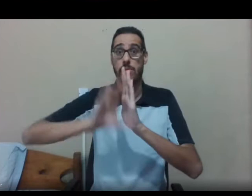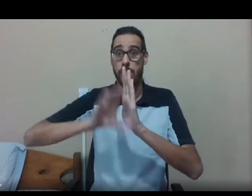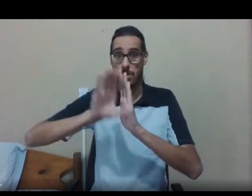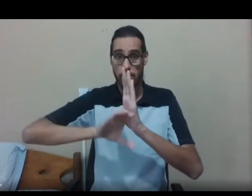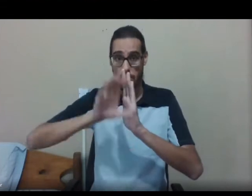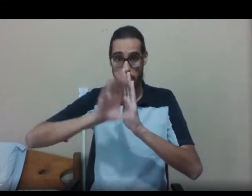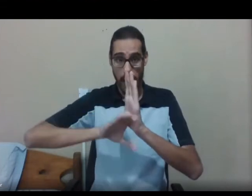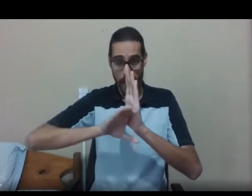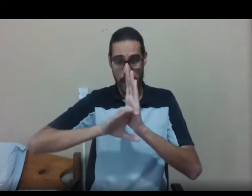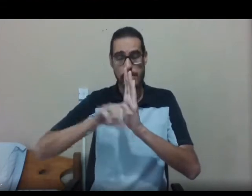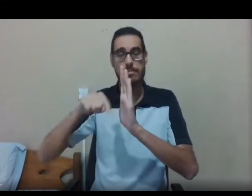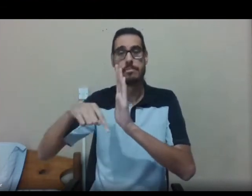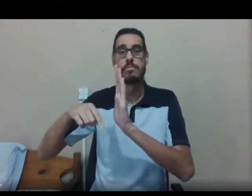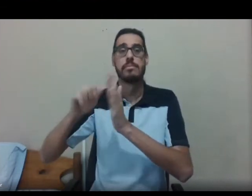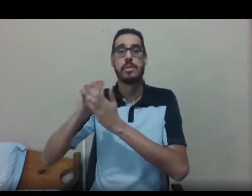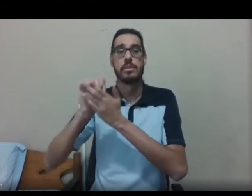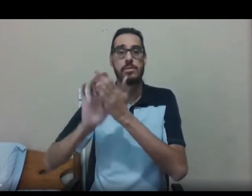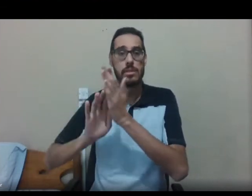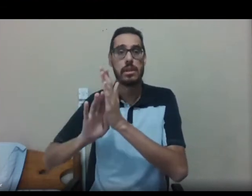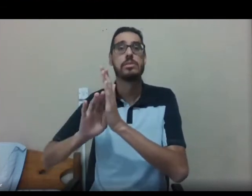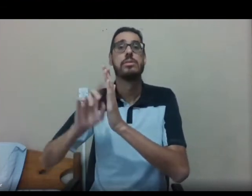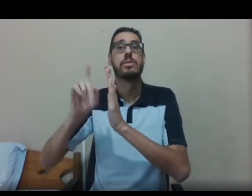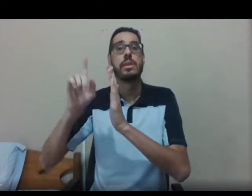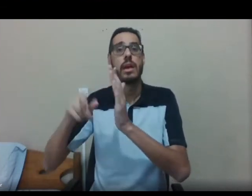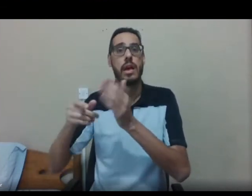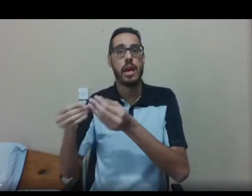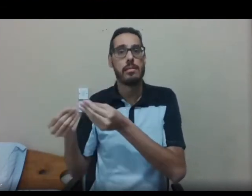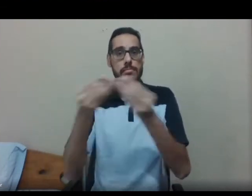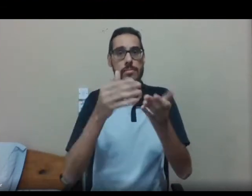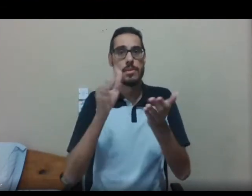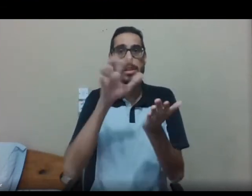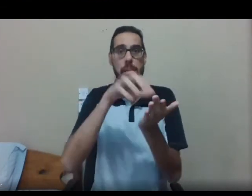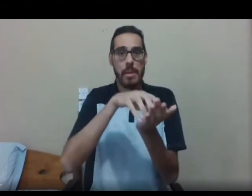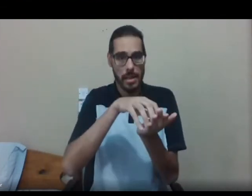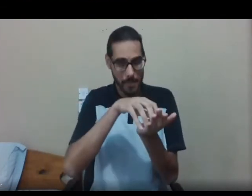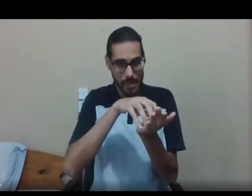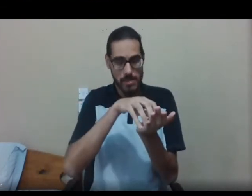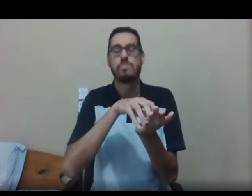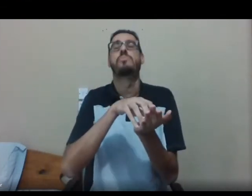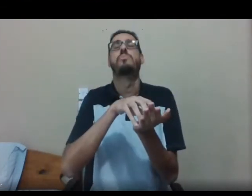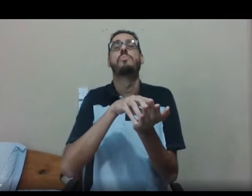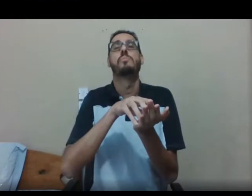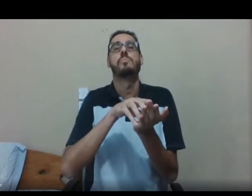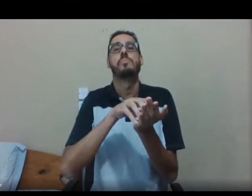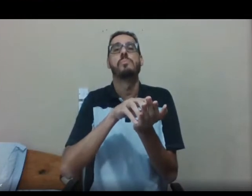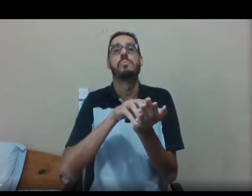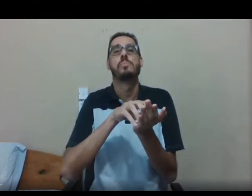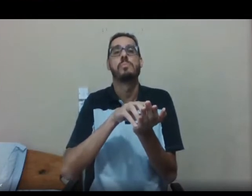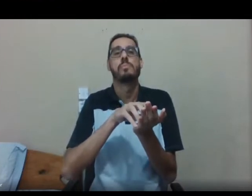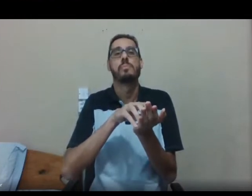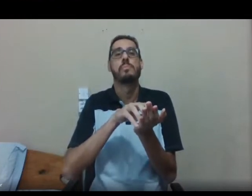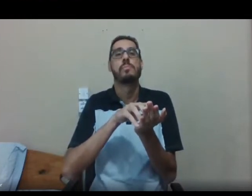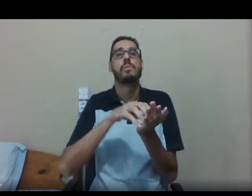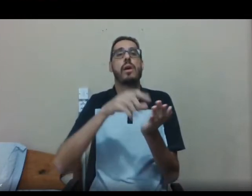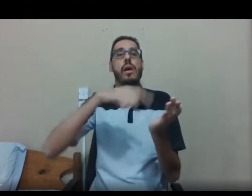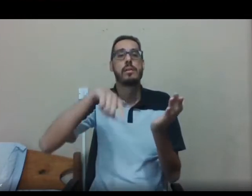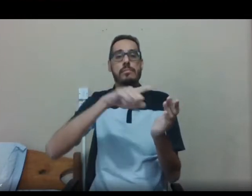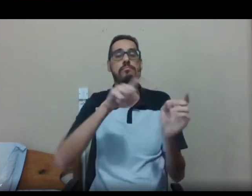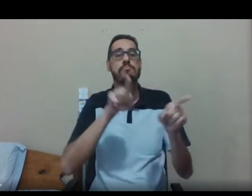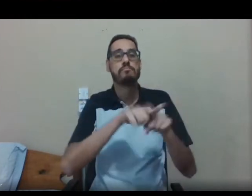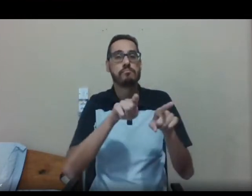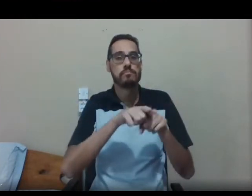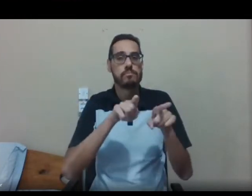coordenação acadêmica, né, por exemplo, Lagoa do Sino, e elas são inseridas no SIGA, tá?